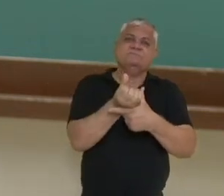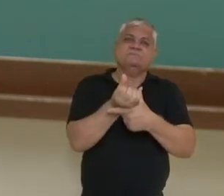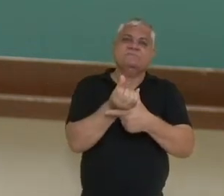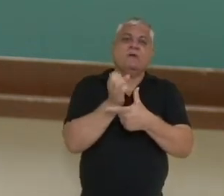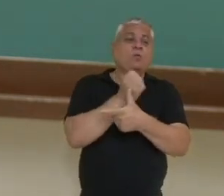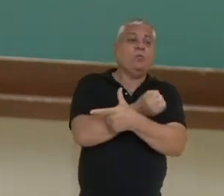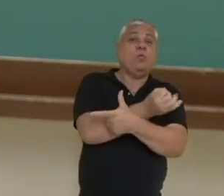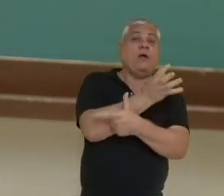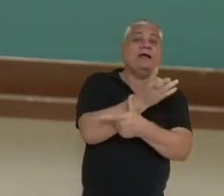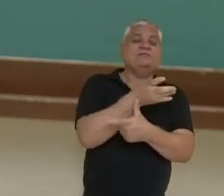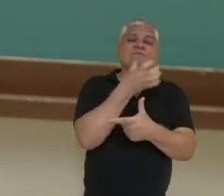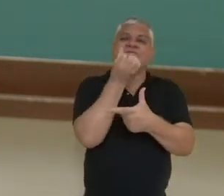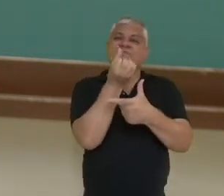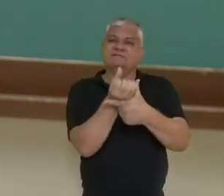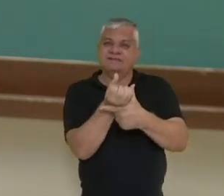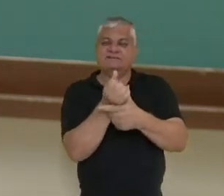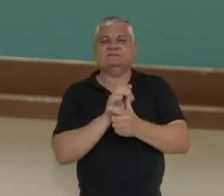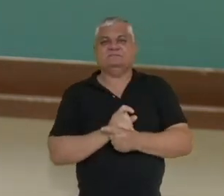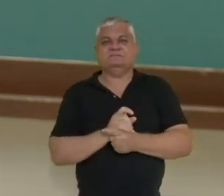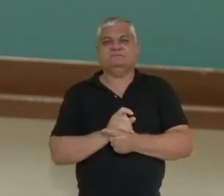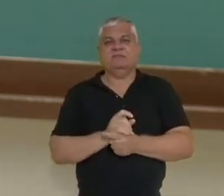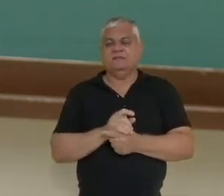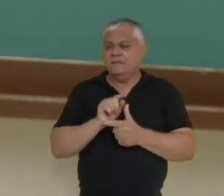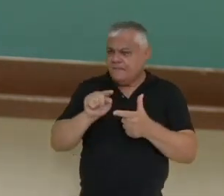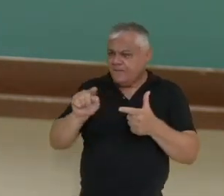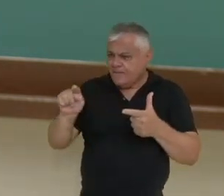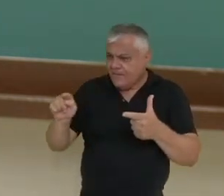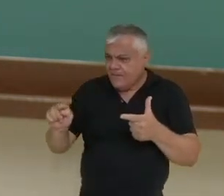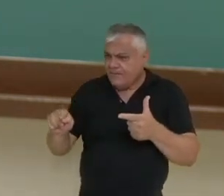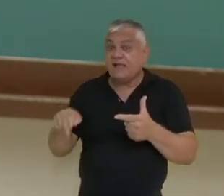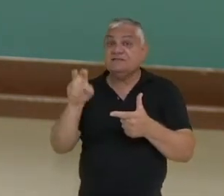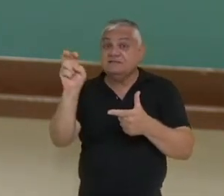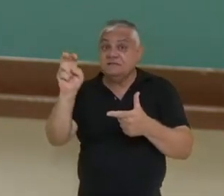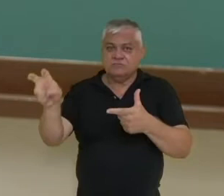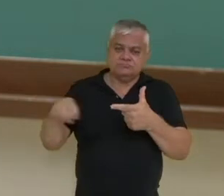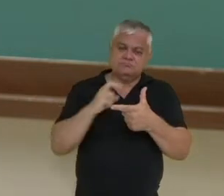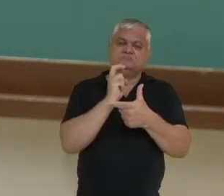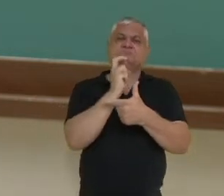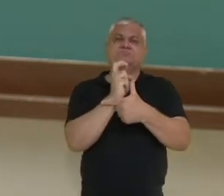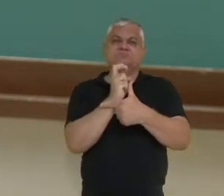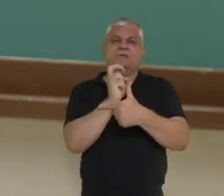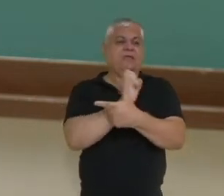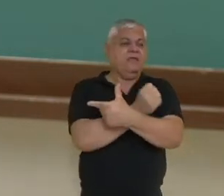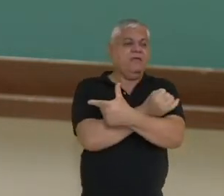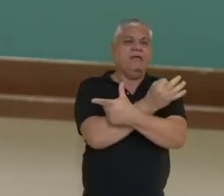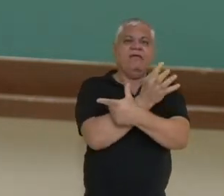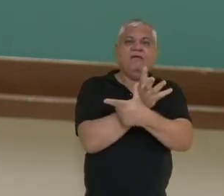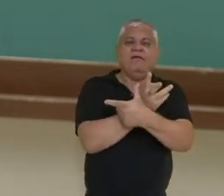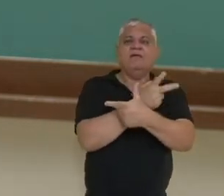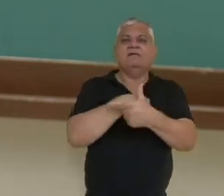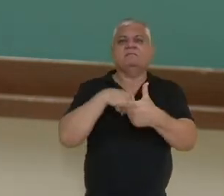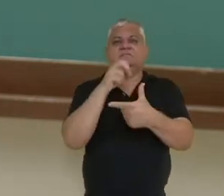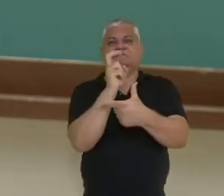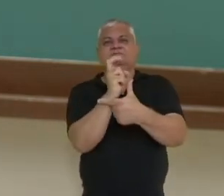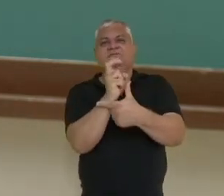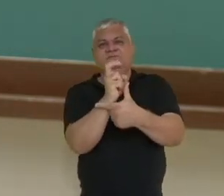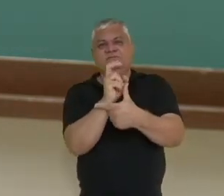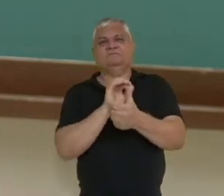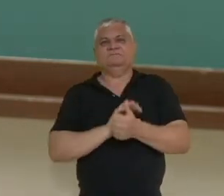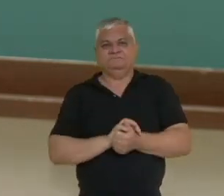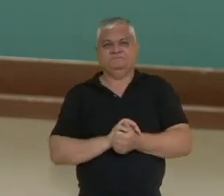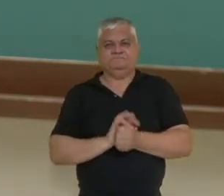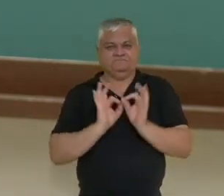essa somatória por 6. Se você adicionou 5 valores, você vai dividir essa somatória por